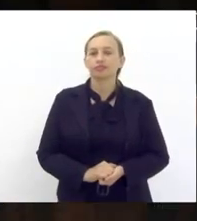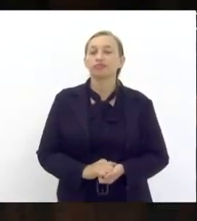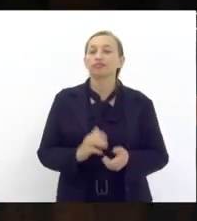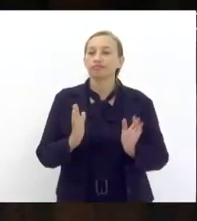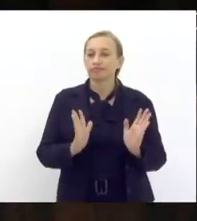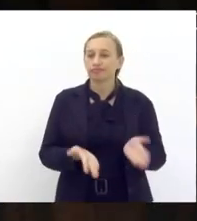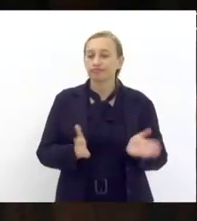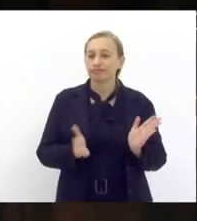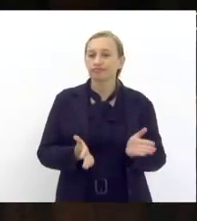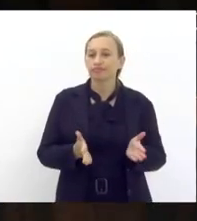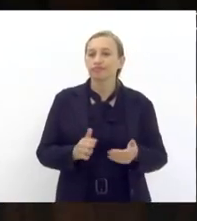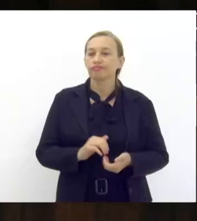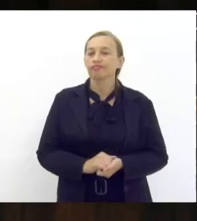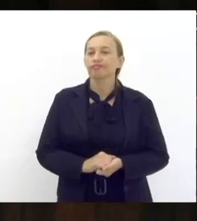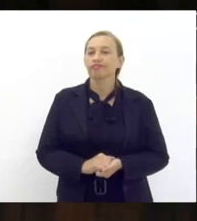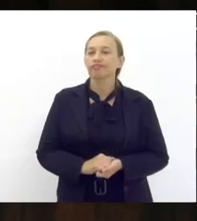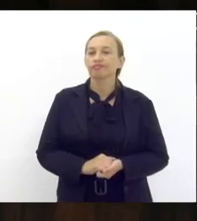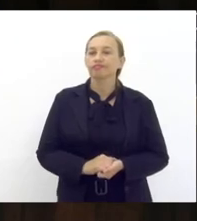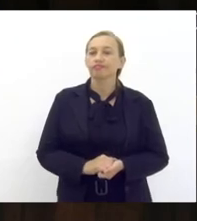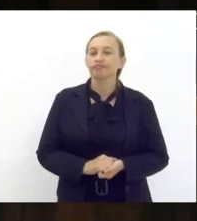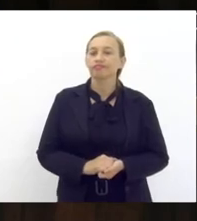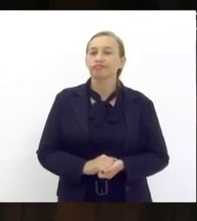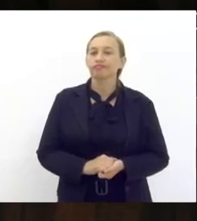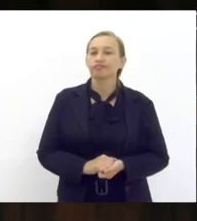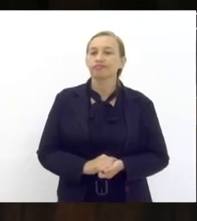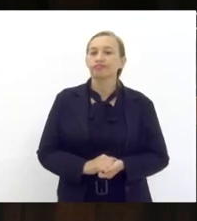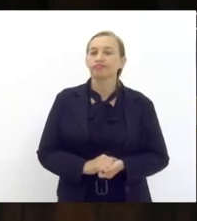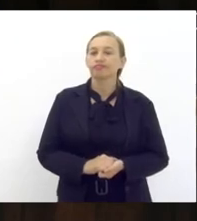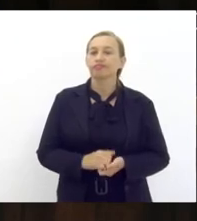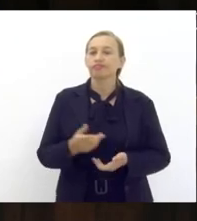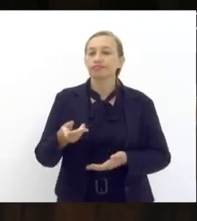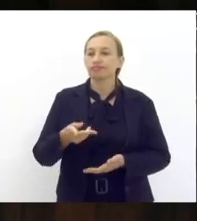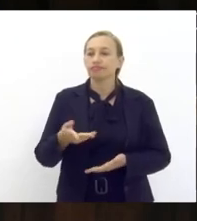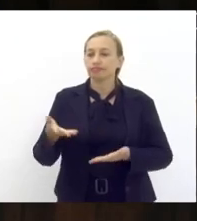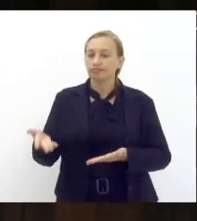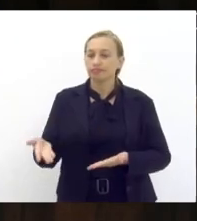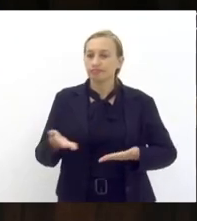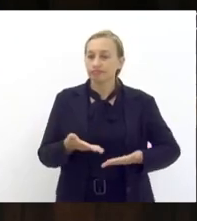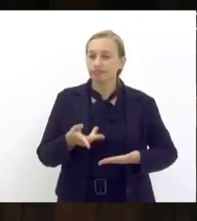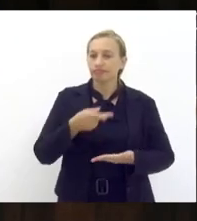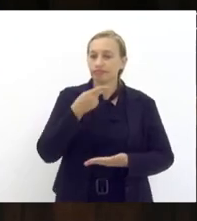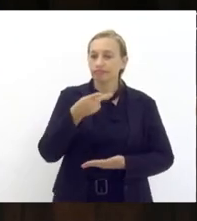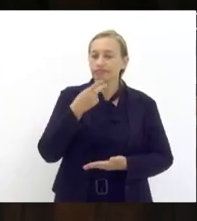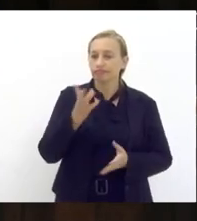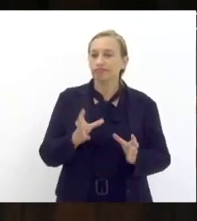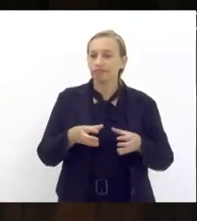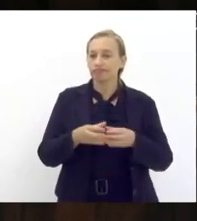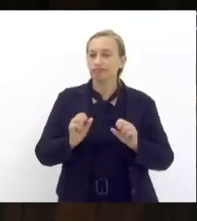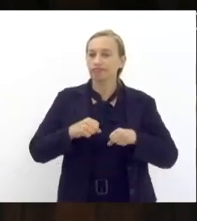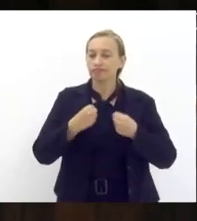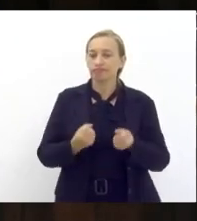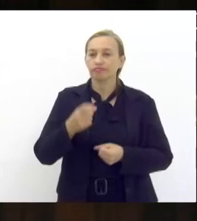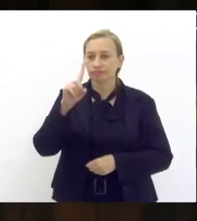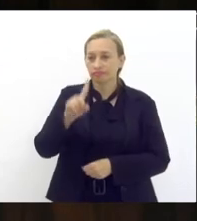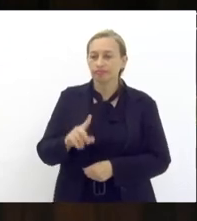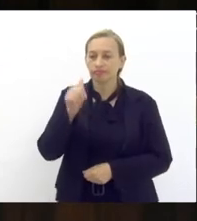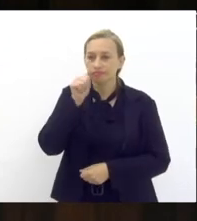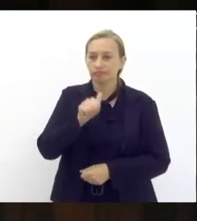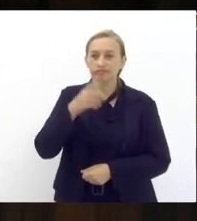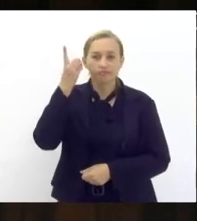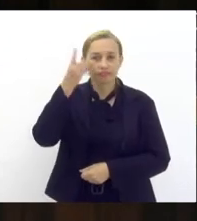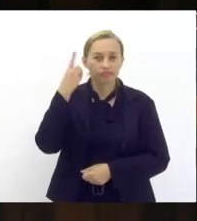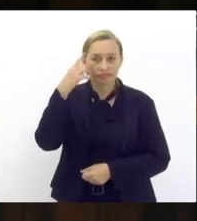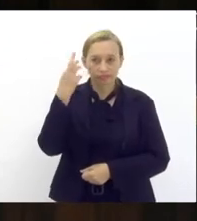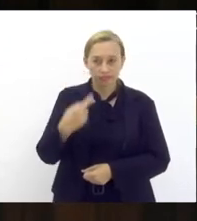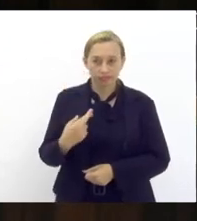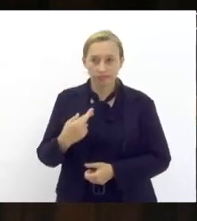Agora vamos chamar para fazer, também proferir o parecer, a Comissão de Defesa dos Direitos da Mulher, deputada Renata